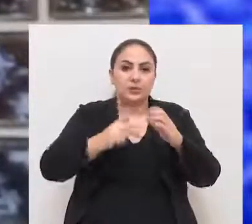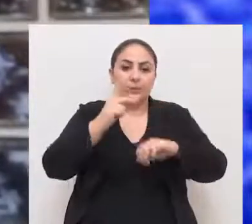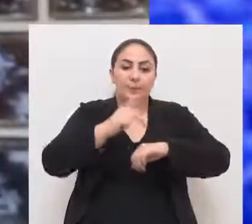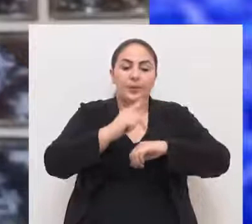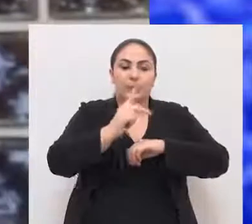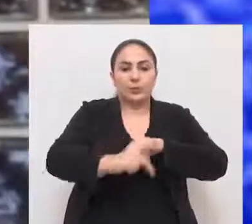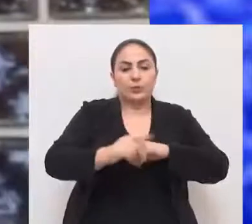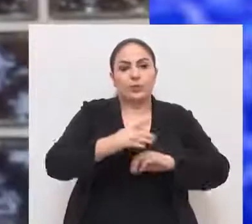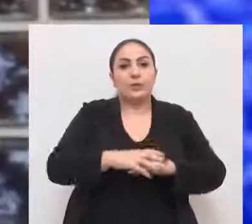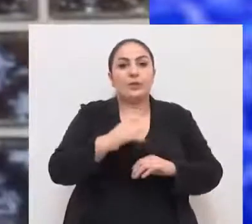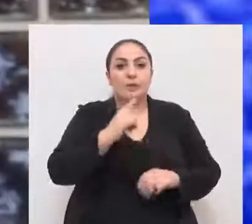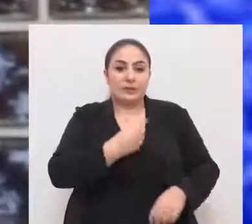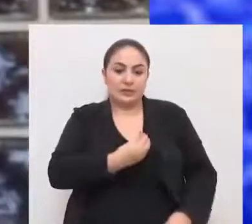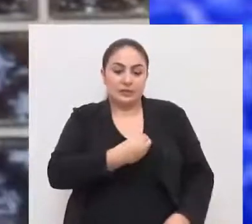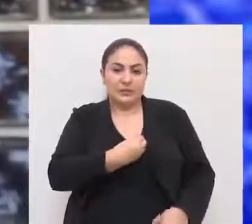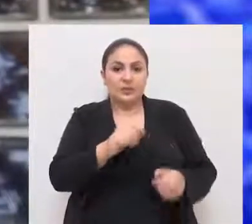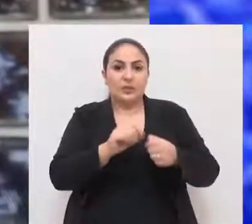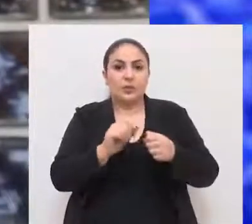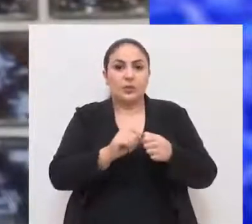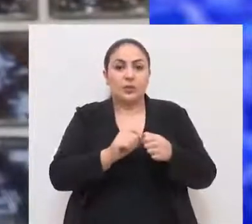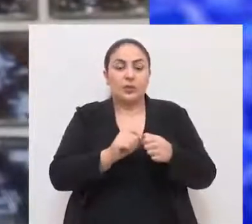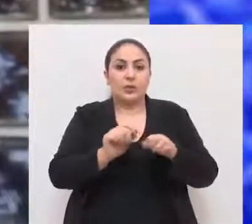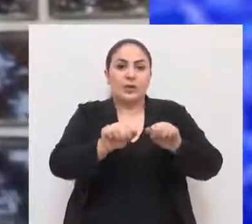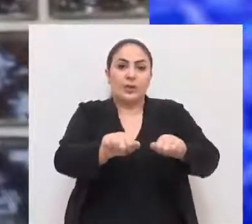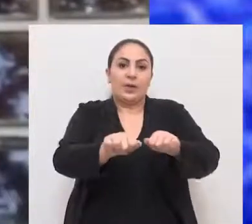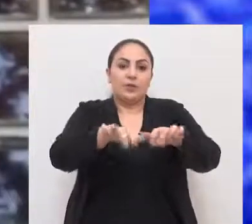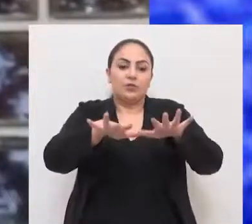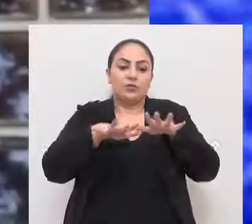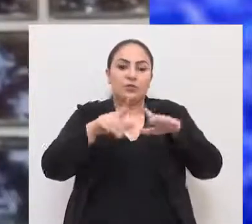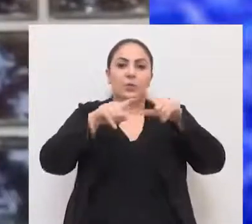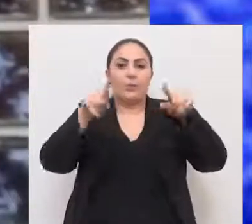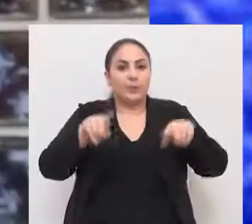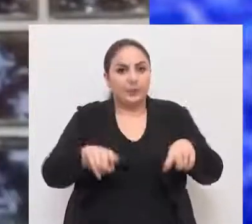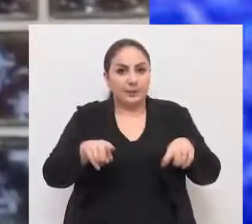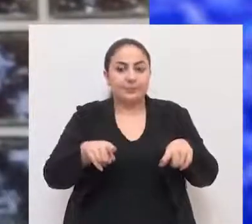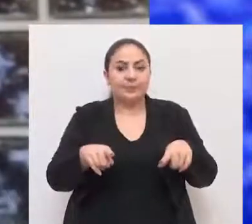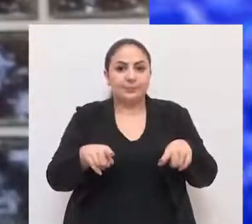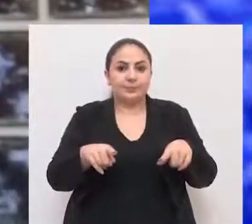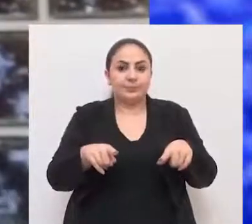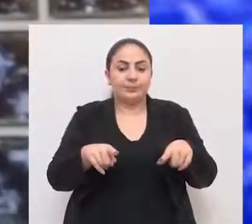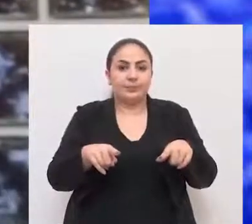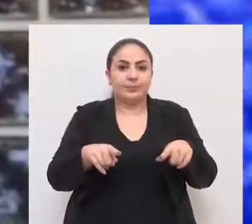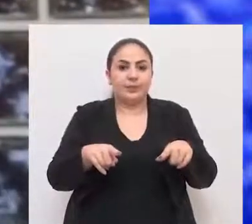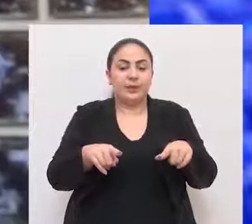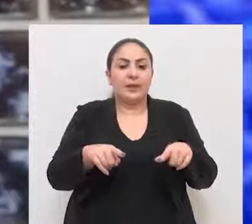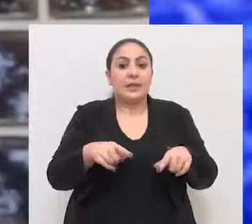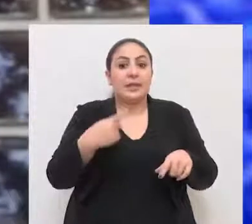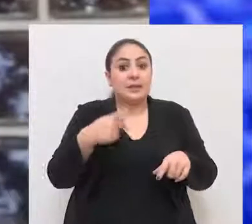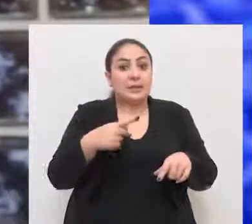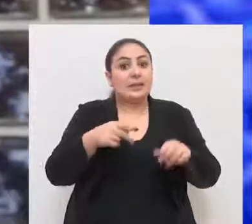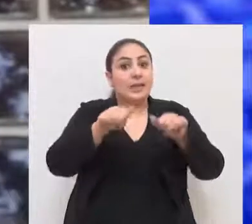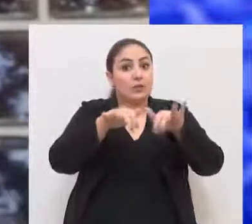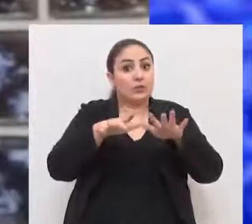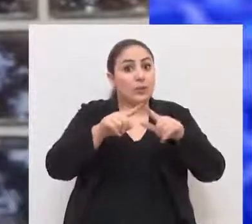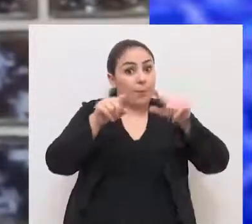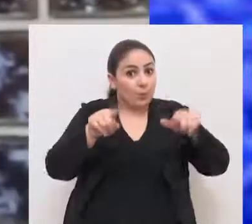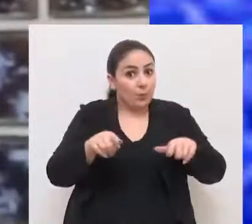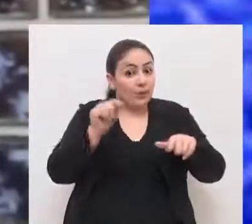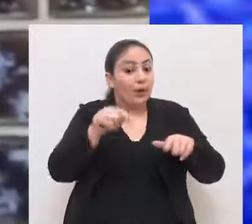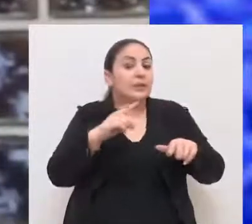Passo Fundo estará promovendo uma audiência pública. E nessa audiência